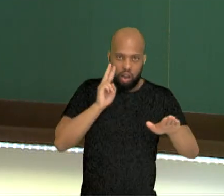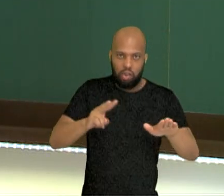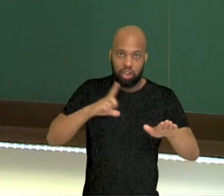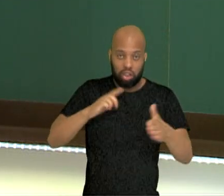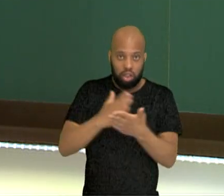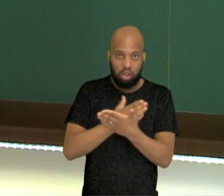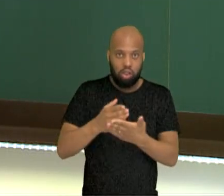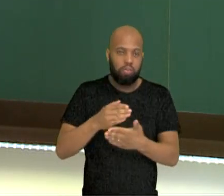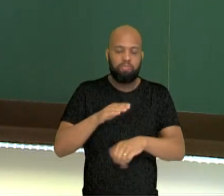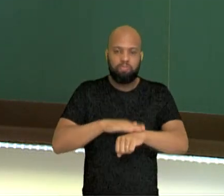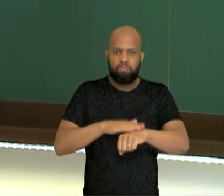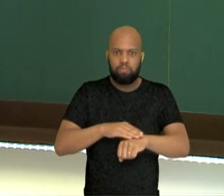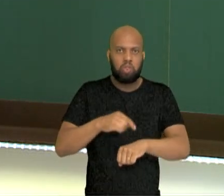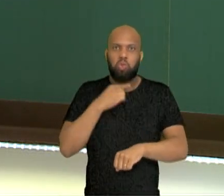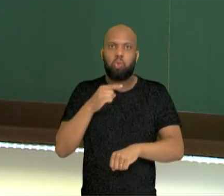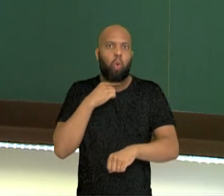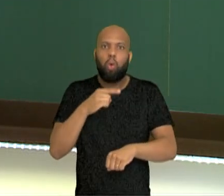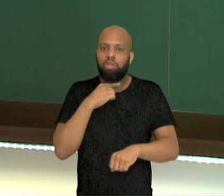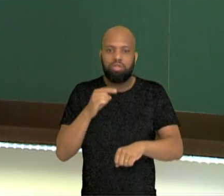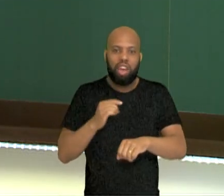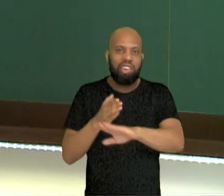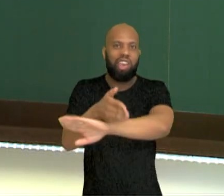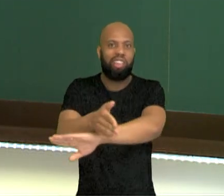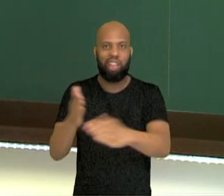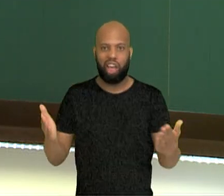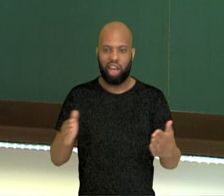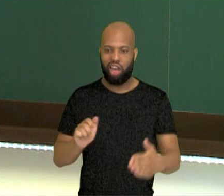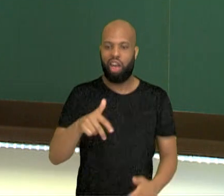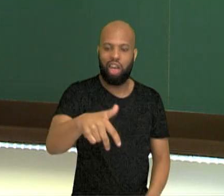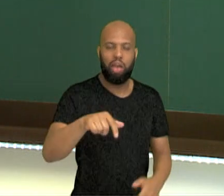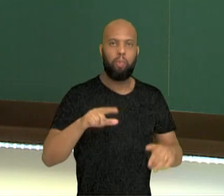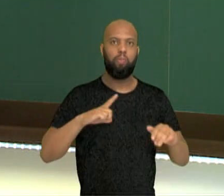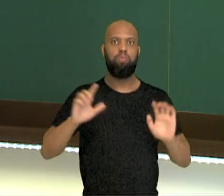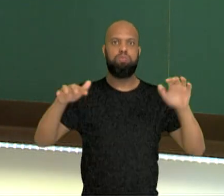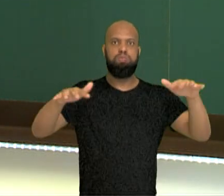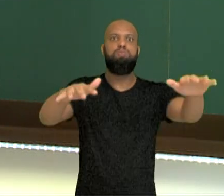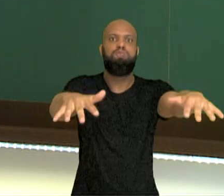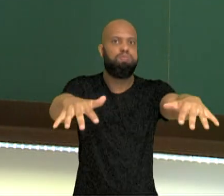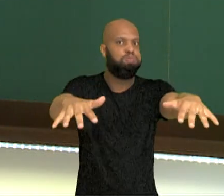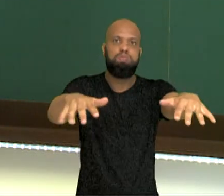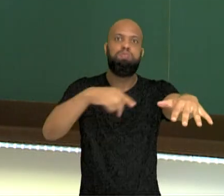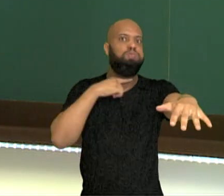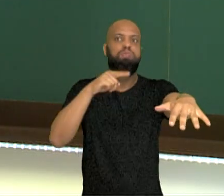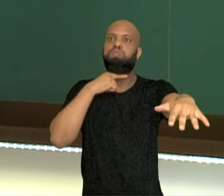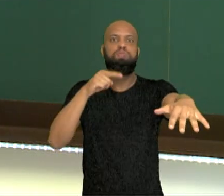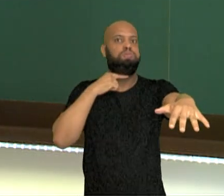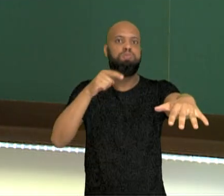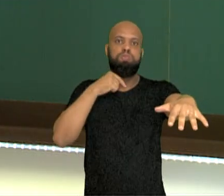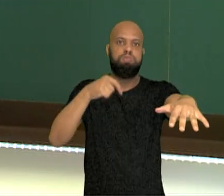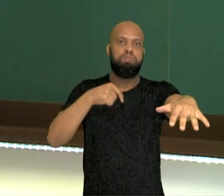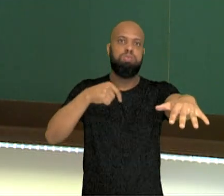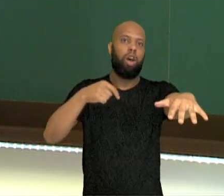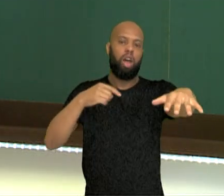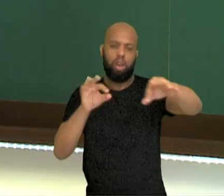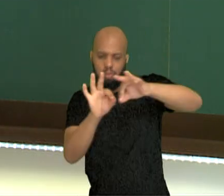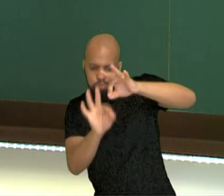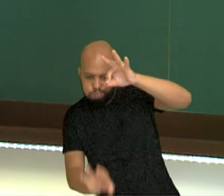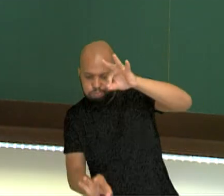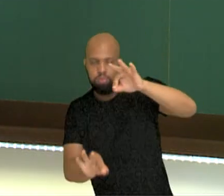momentos que a gente nem consegue se banhar porque a maré está muito alta e pode ser perigoso, né? Eu posso não conseguir vencer ali a força da água.